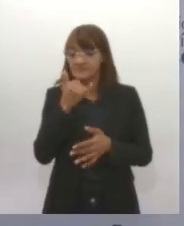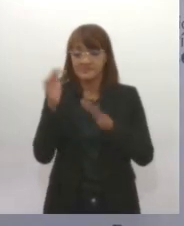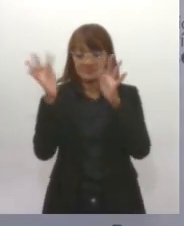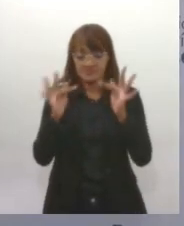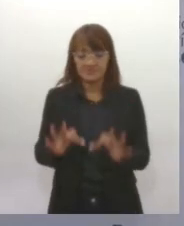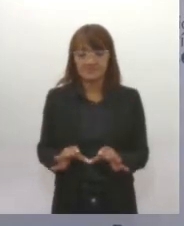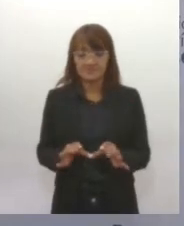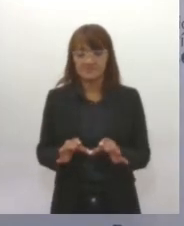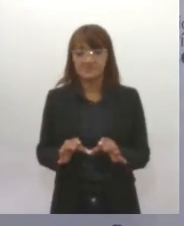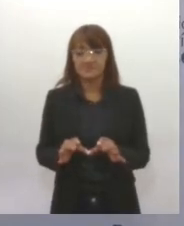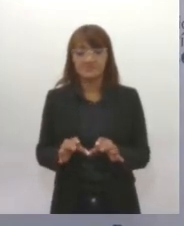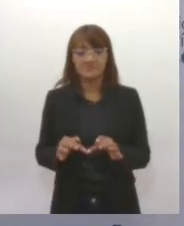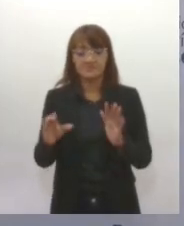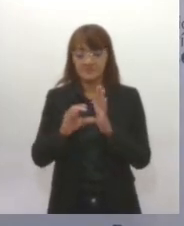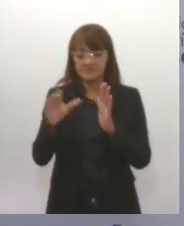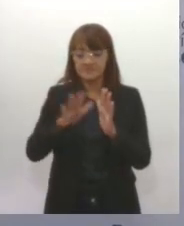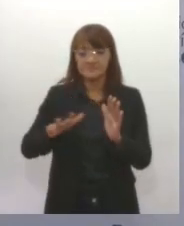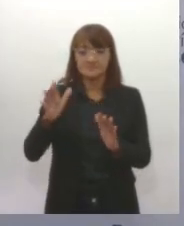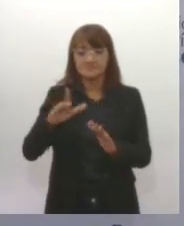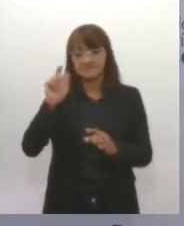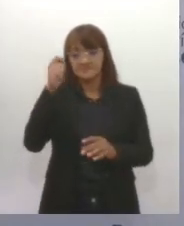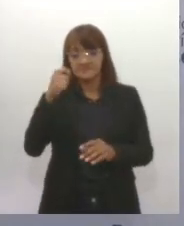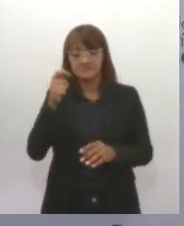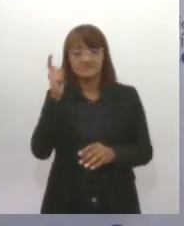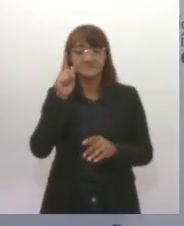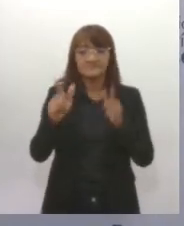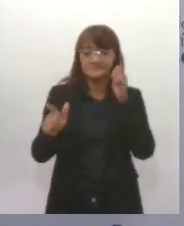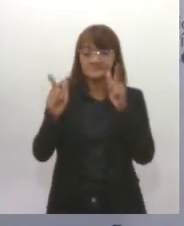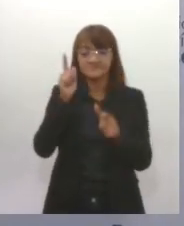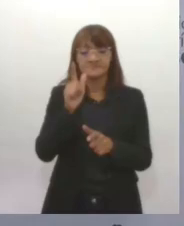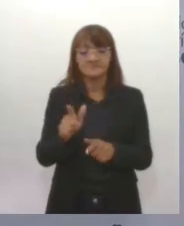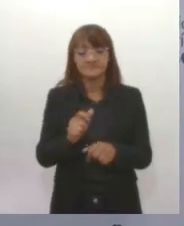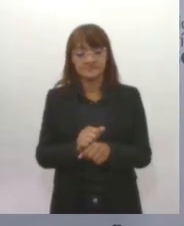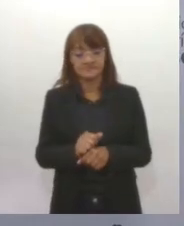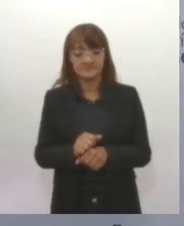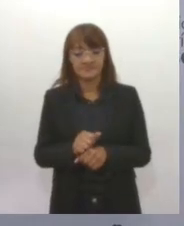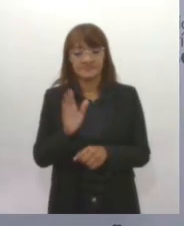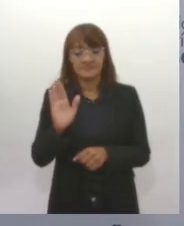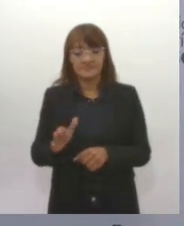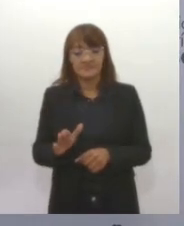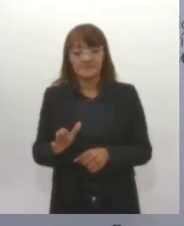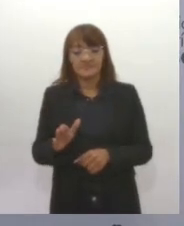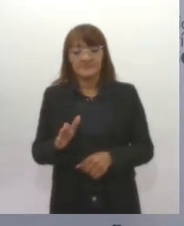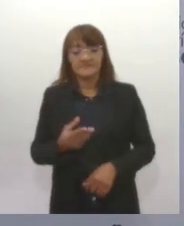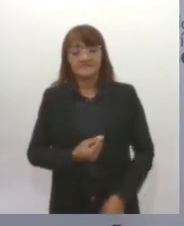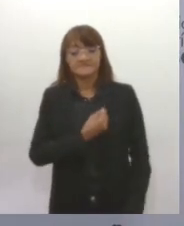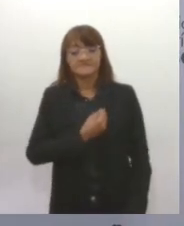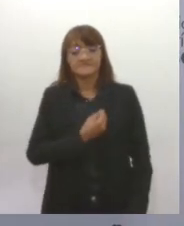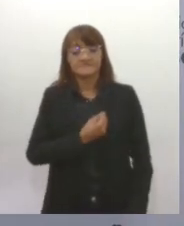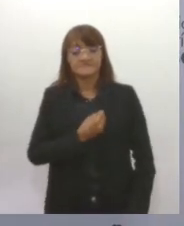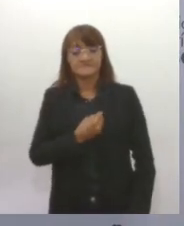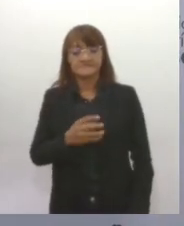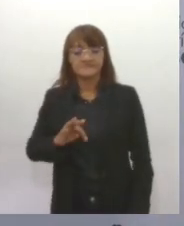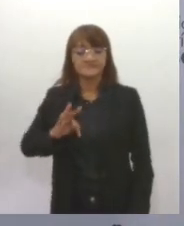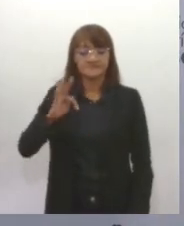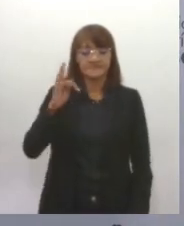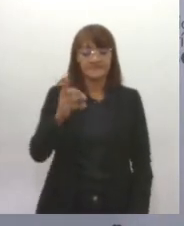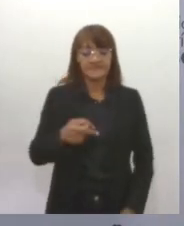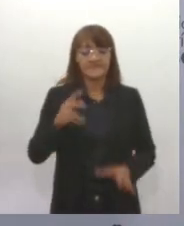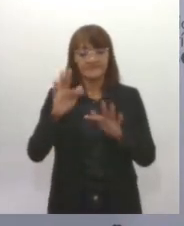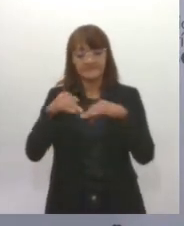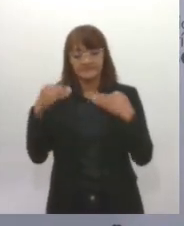mudar a realidade, não só da pessoa em si, mas de toda a sua família, e criando uma